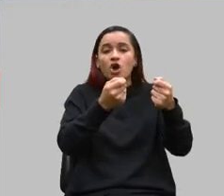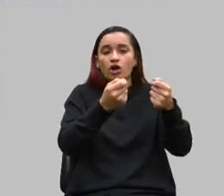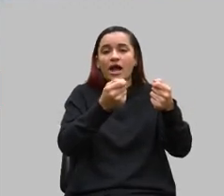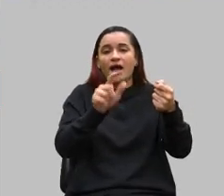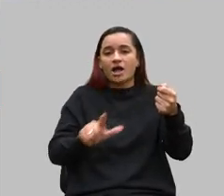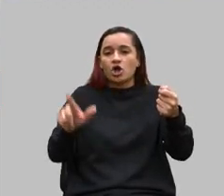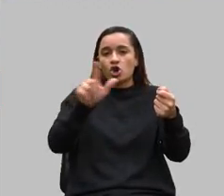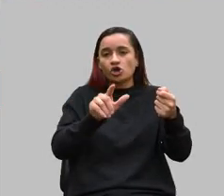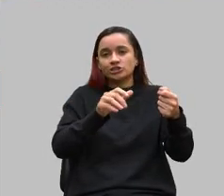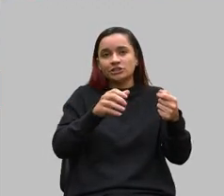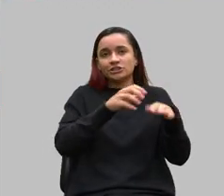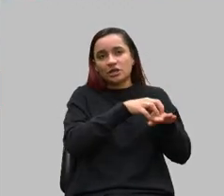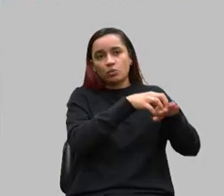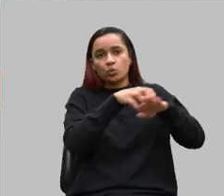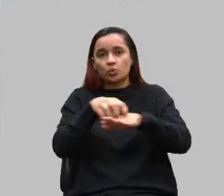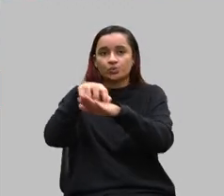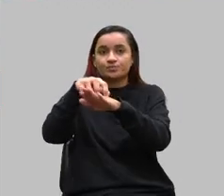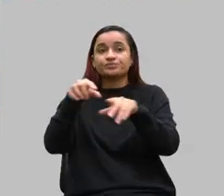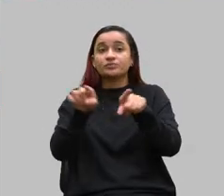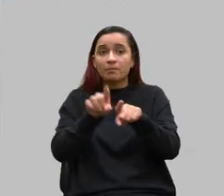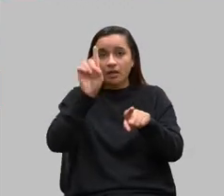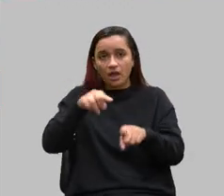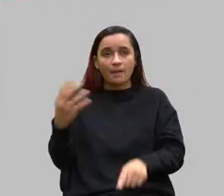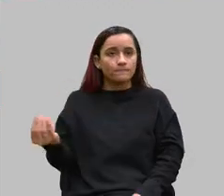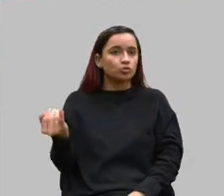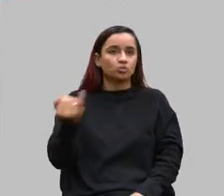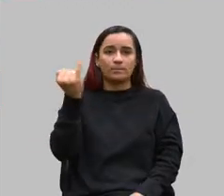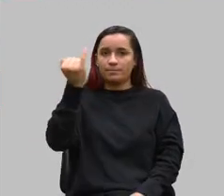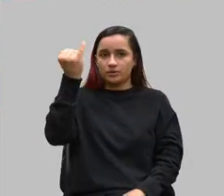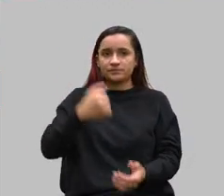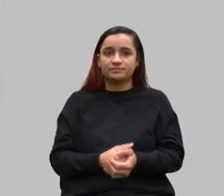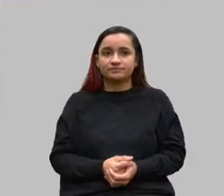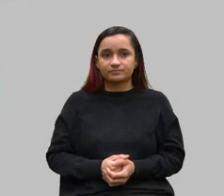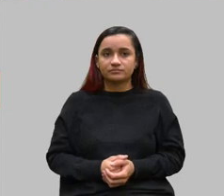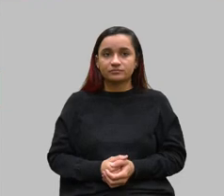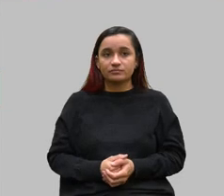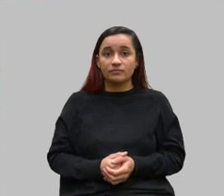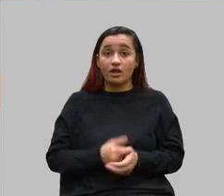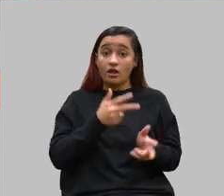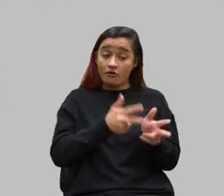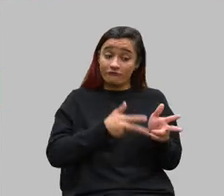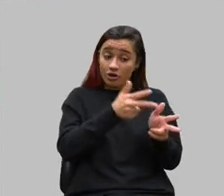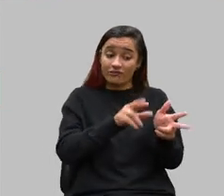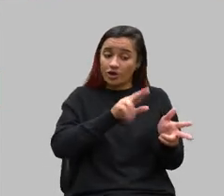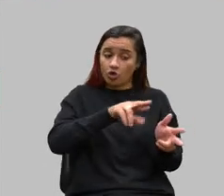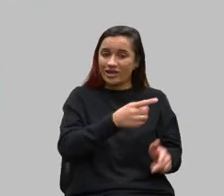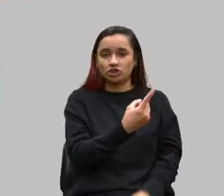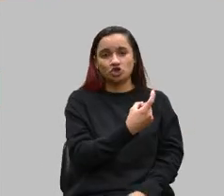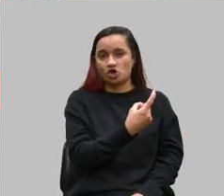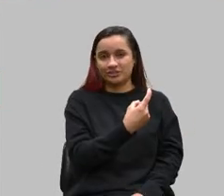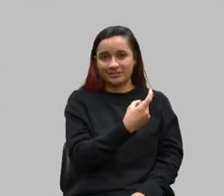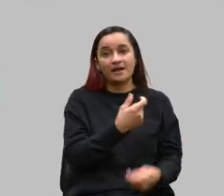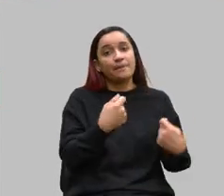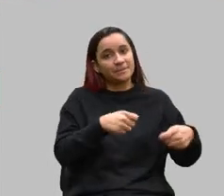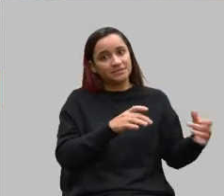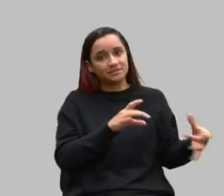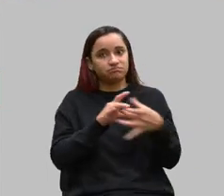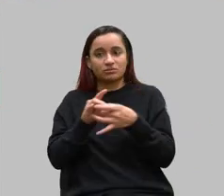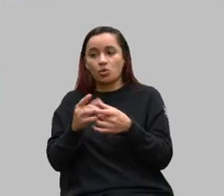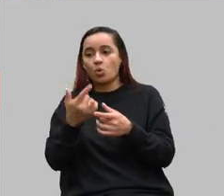essa intermodalidade ela também é de extrema importância o a A Ferrovia não existe sozinha ela liga um ponto a outro